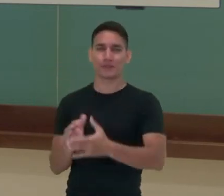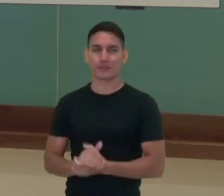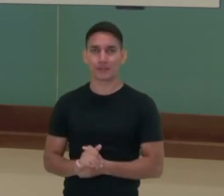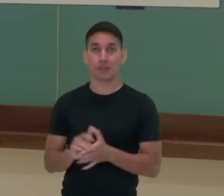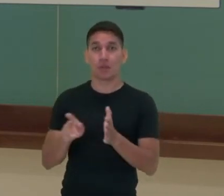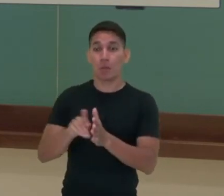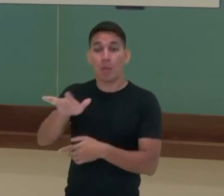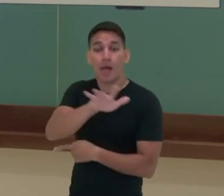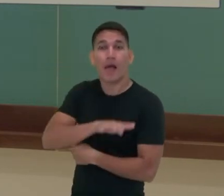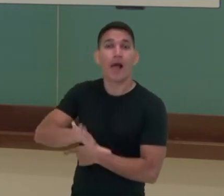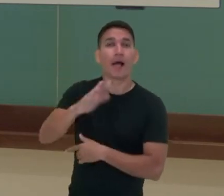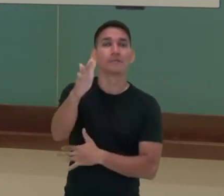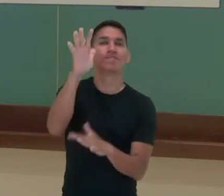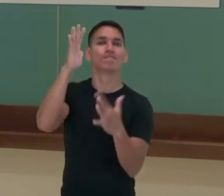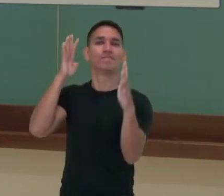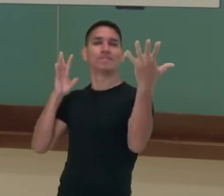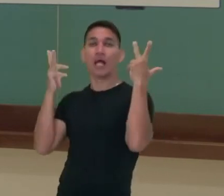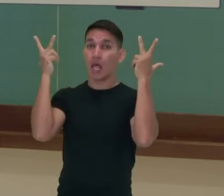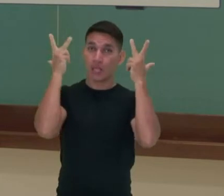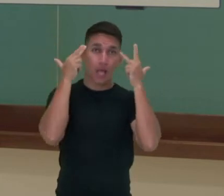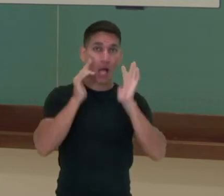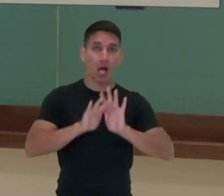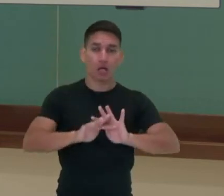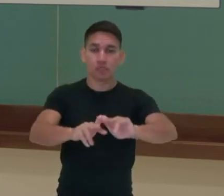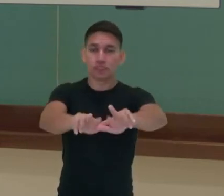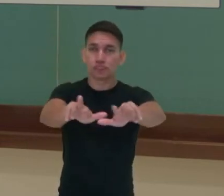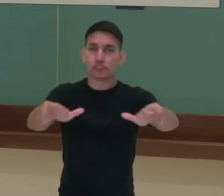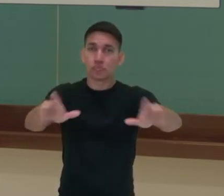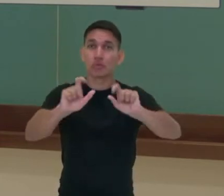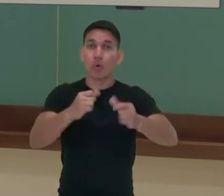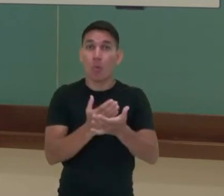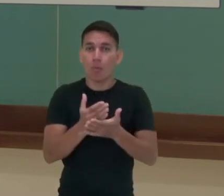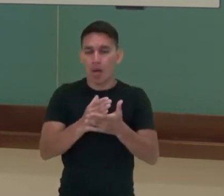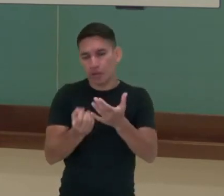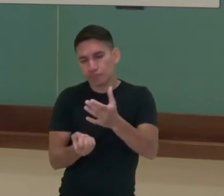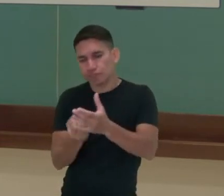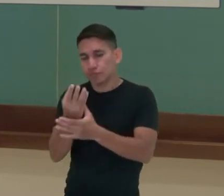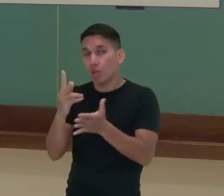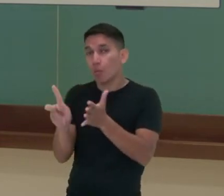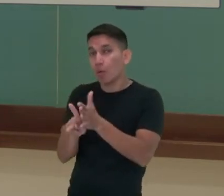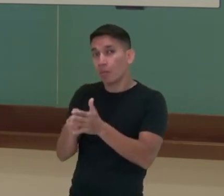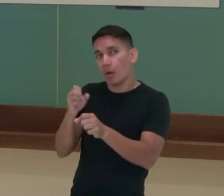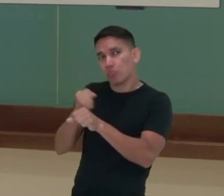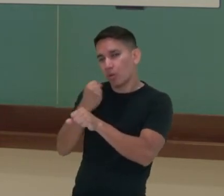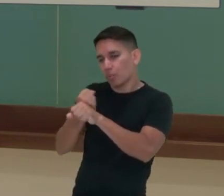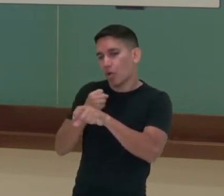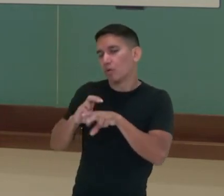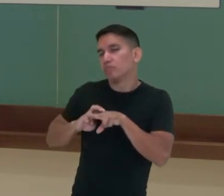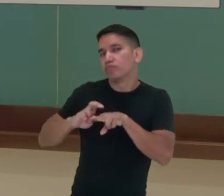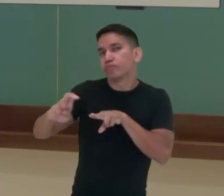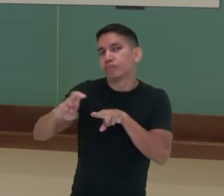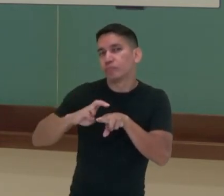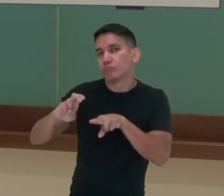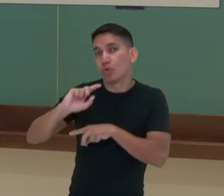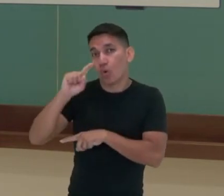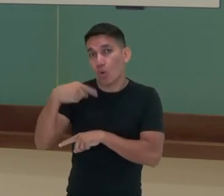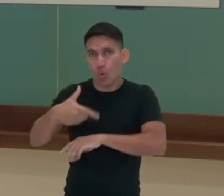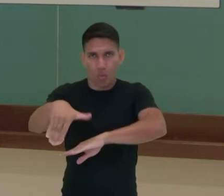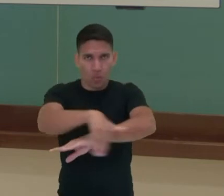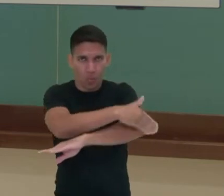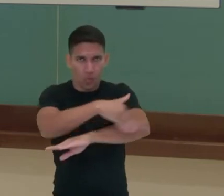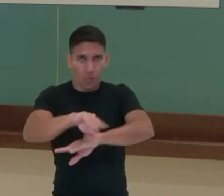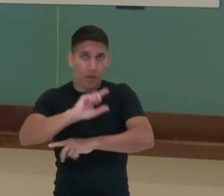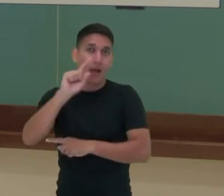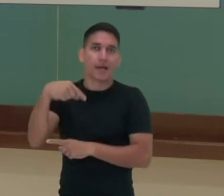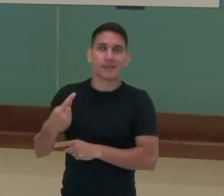uma paisagem natural, passando aí para o início aí de uma construção de uma ferrovia, ou então de uma rodovia. Aí